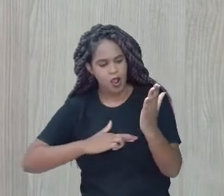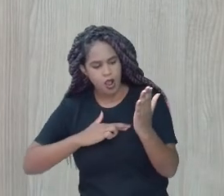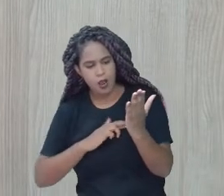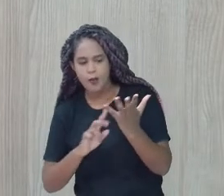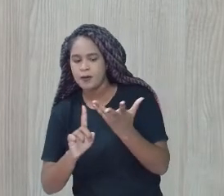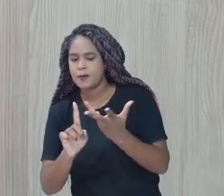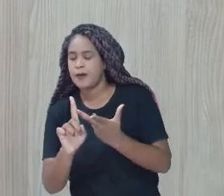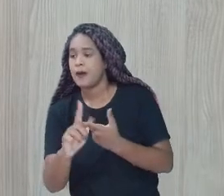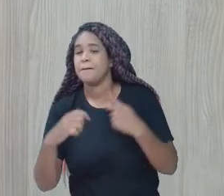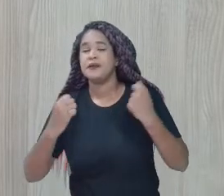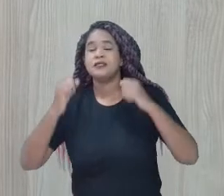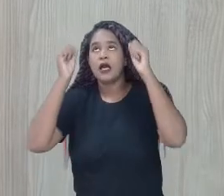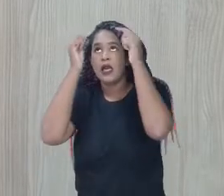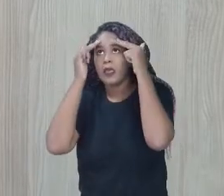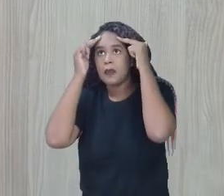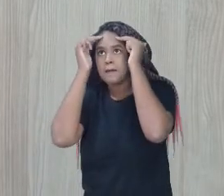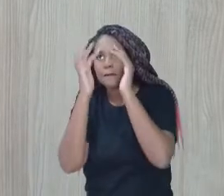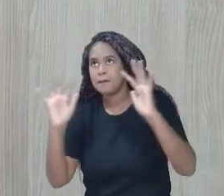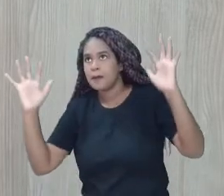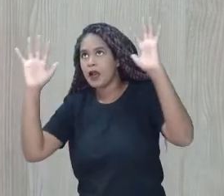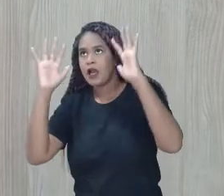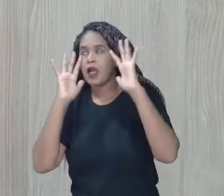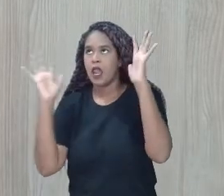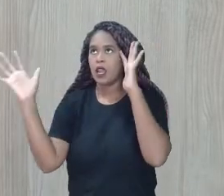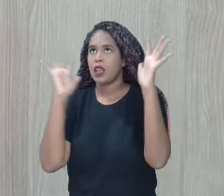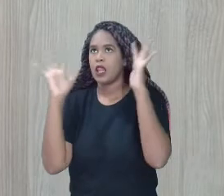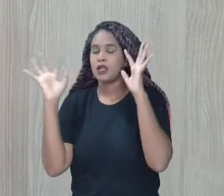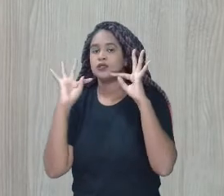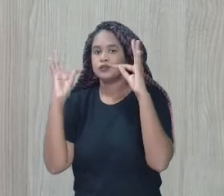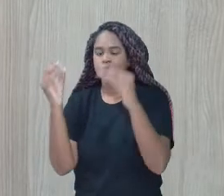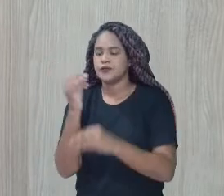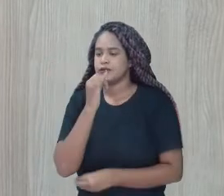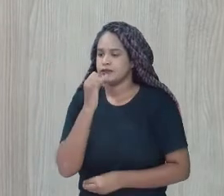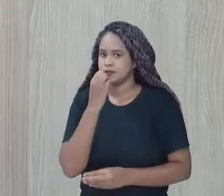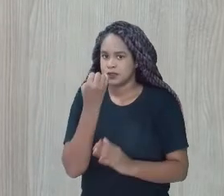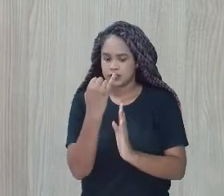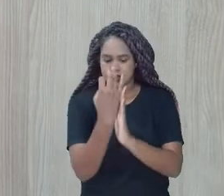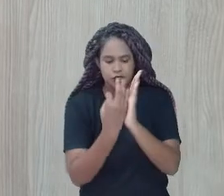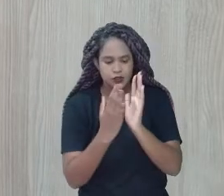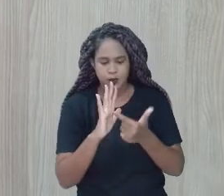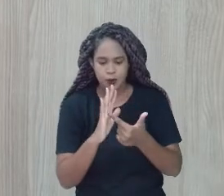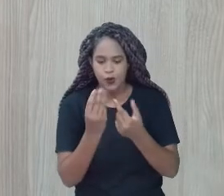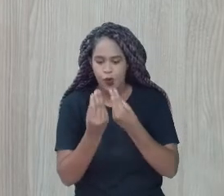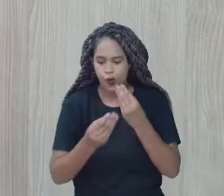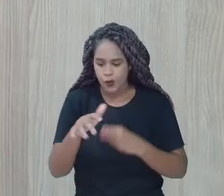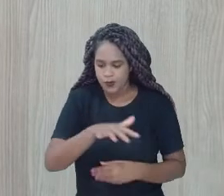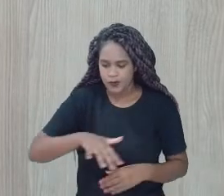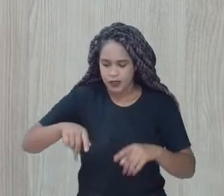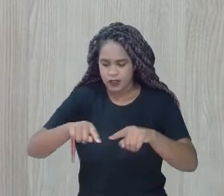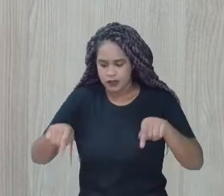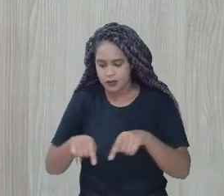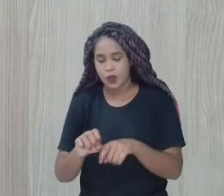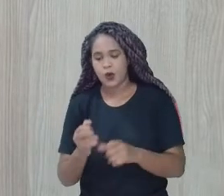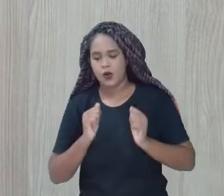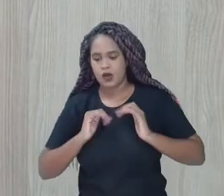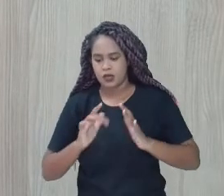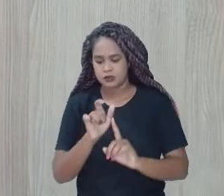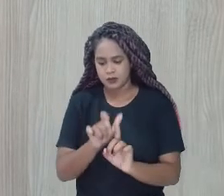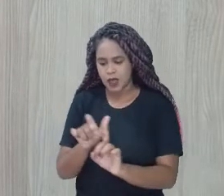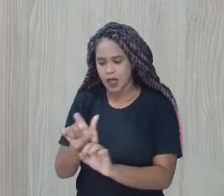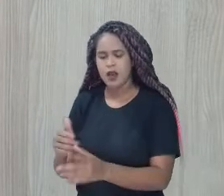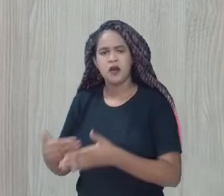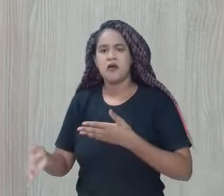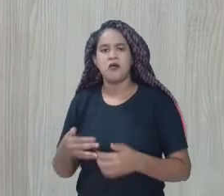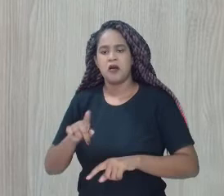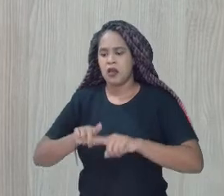realmente imaginar tudo, né? Então, se a gente tem lá a descrição de uma sala, a descrição de uma ação da personagem, de